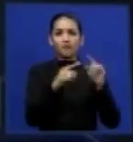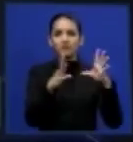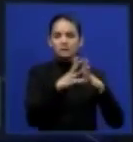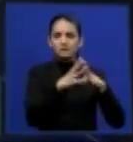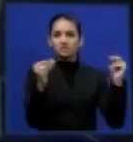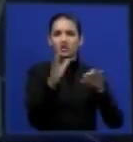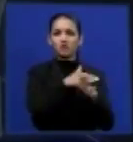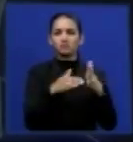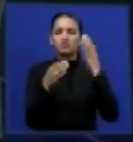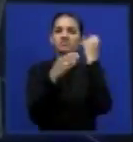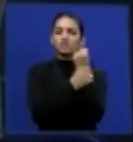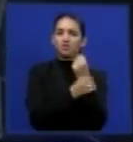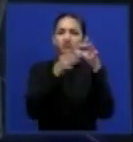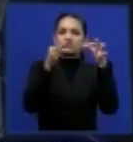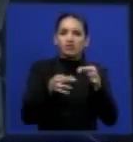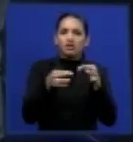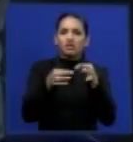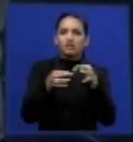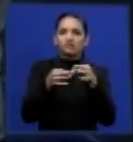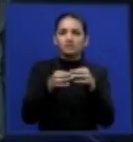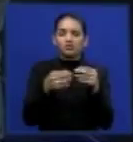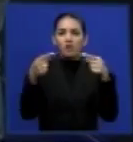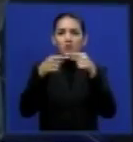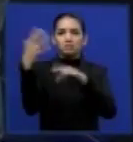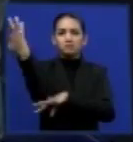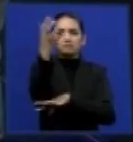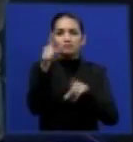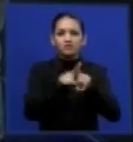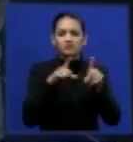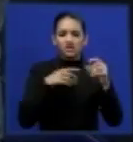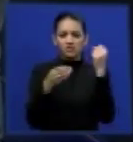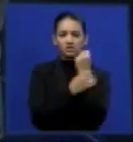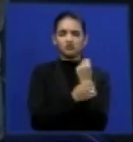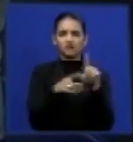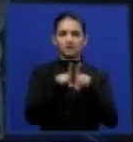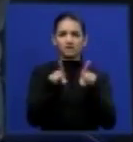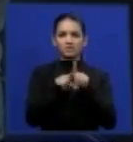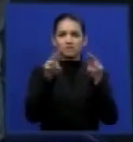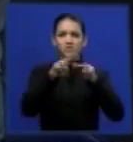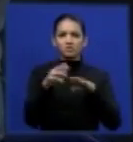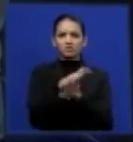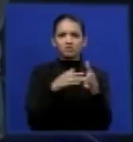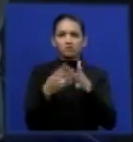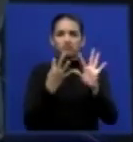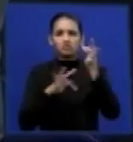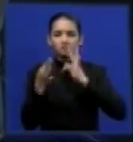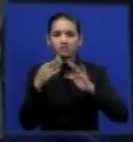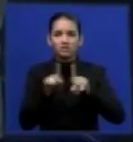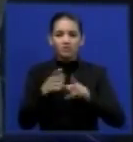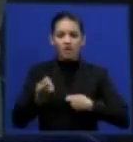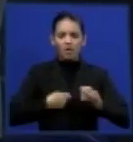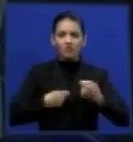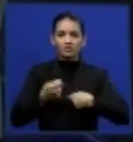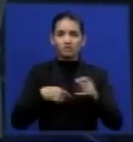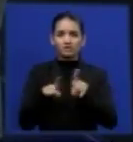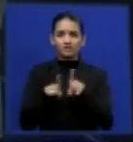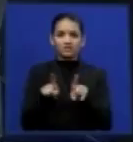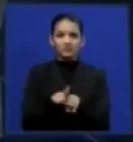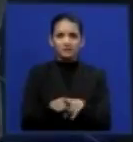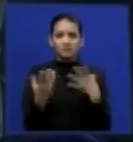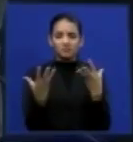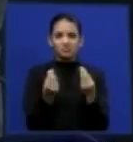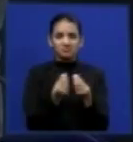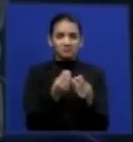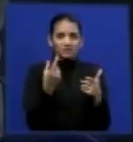segura do ponto de vista ambiental e e viável nos planos técnico econômico grandes quantidades de carcaças de